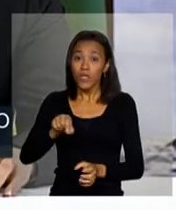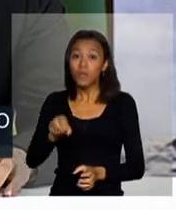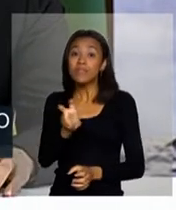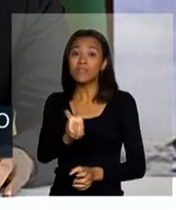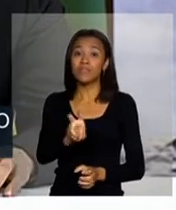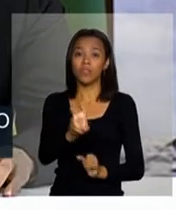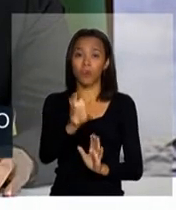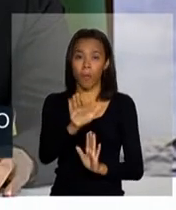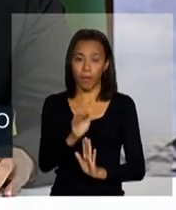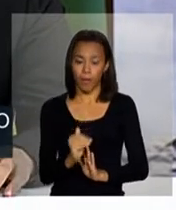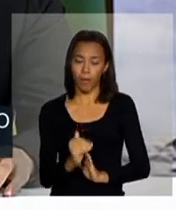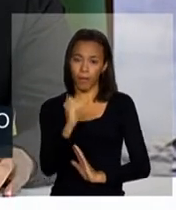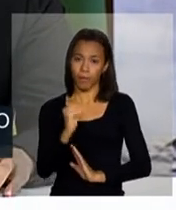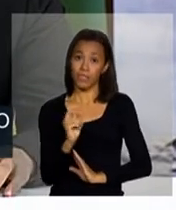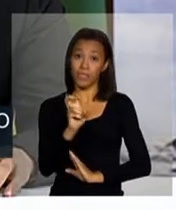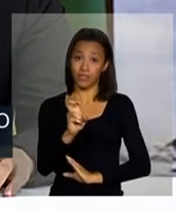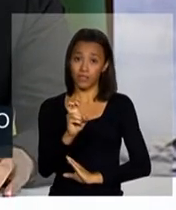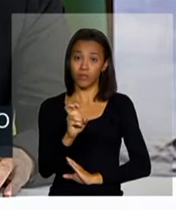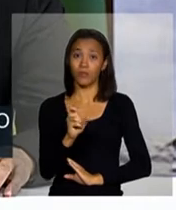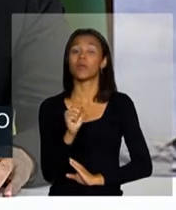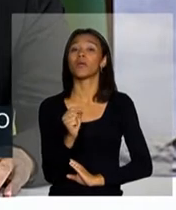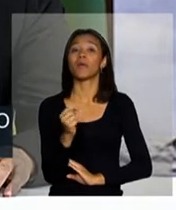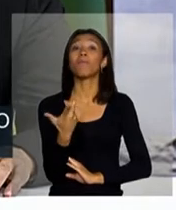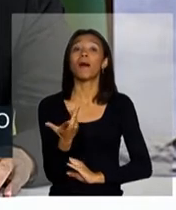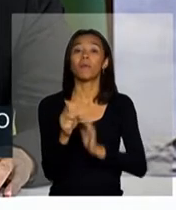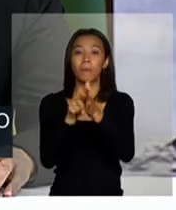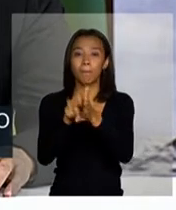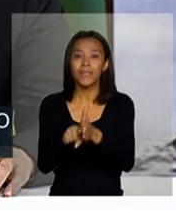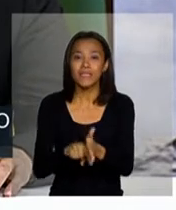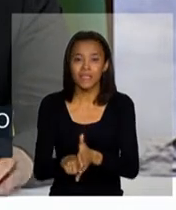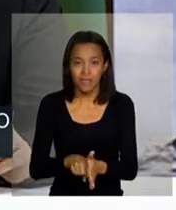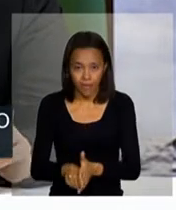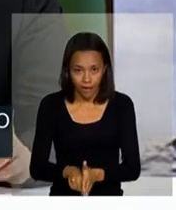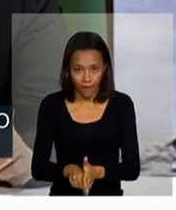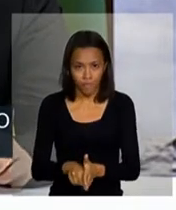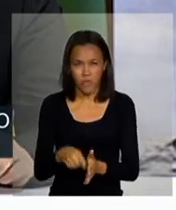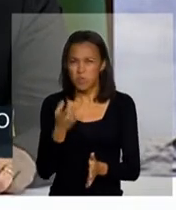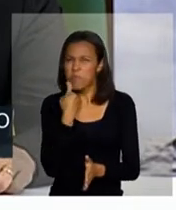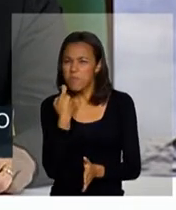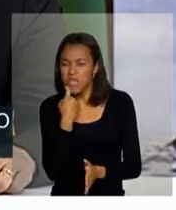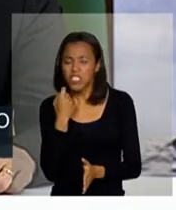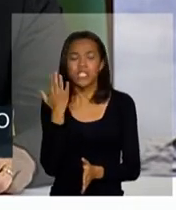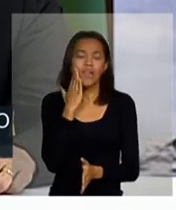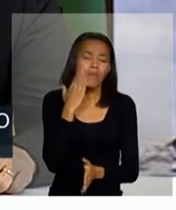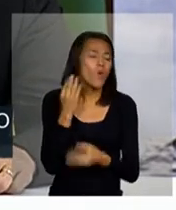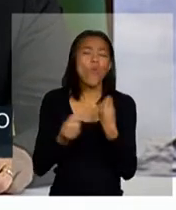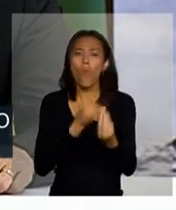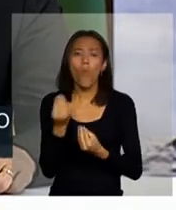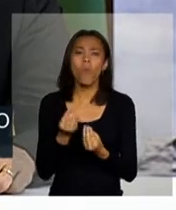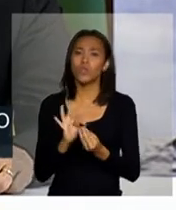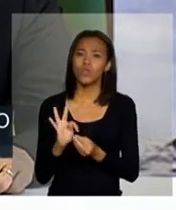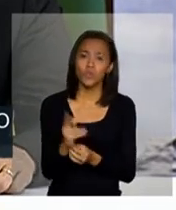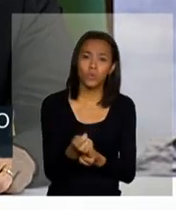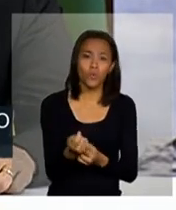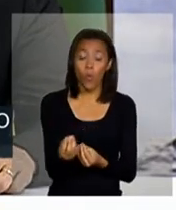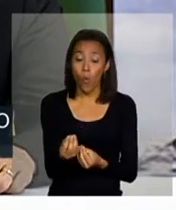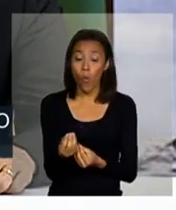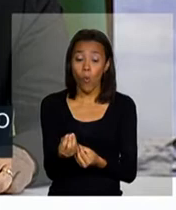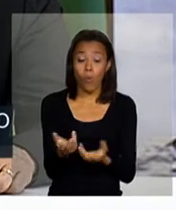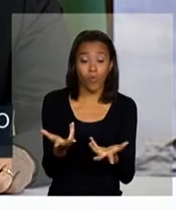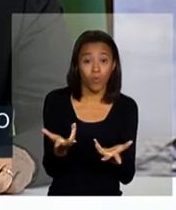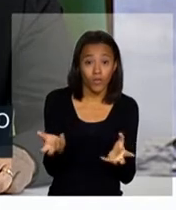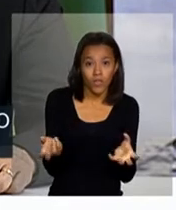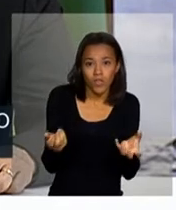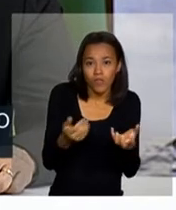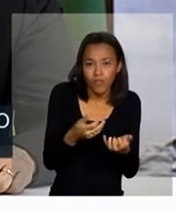no Brasil para pesquisá-las. Queremos saber tudo sobre elas, como se acasalam,